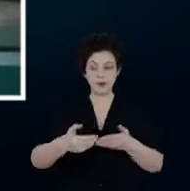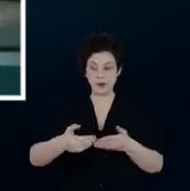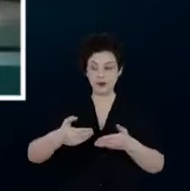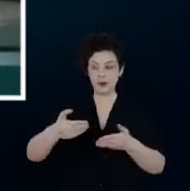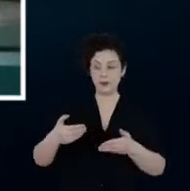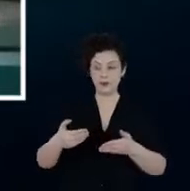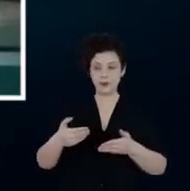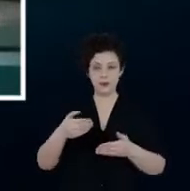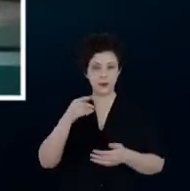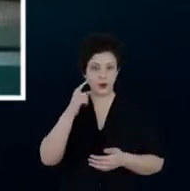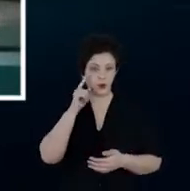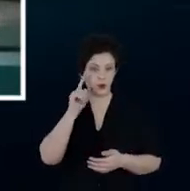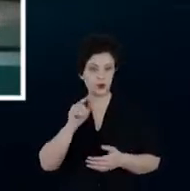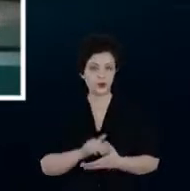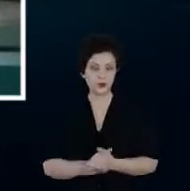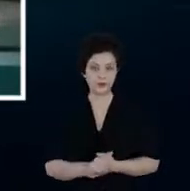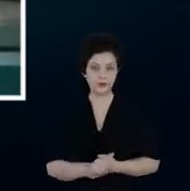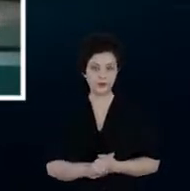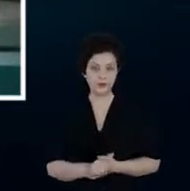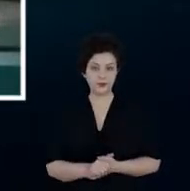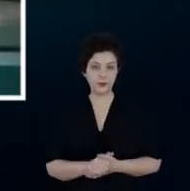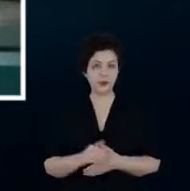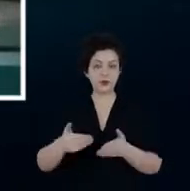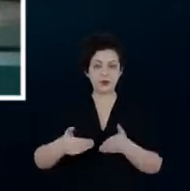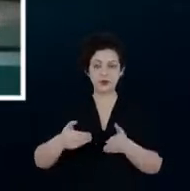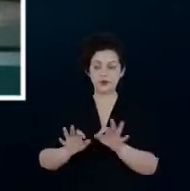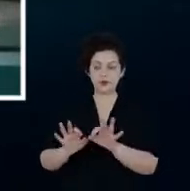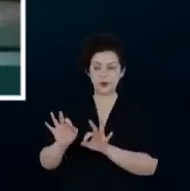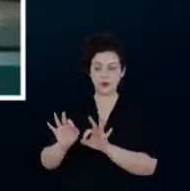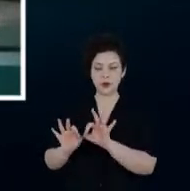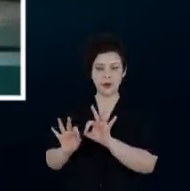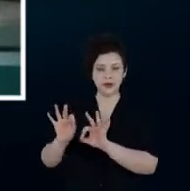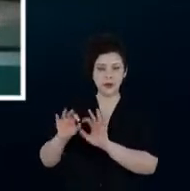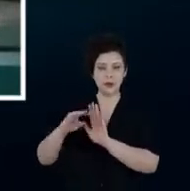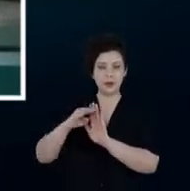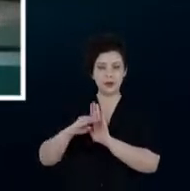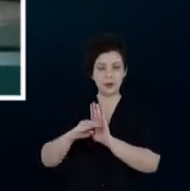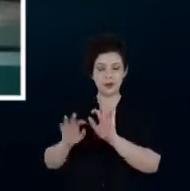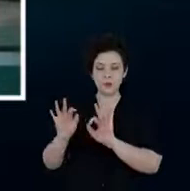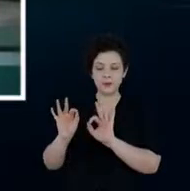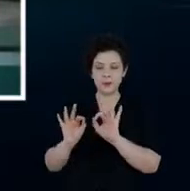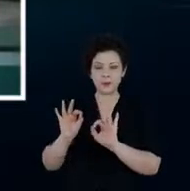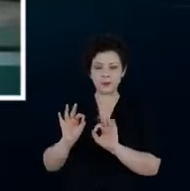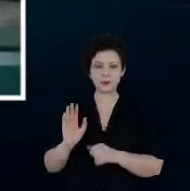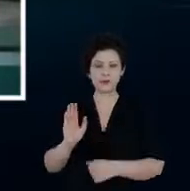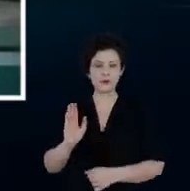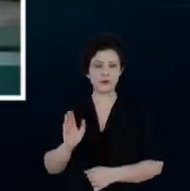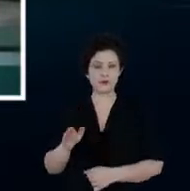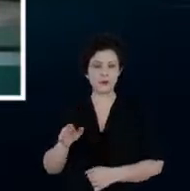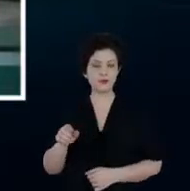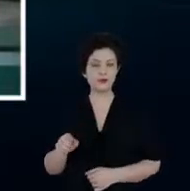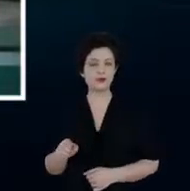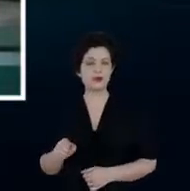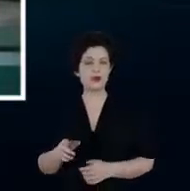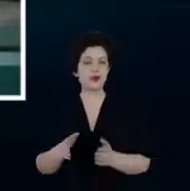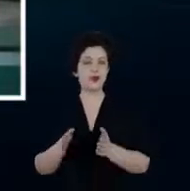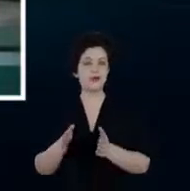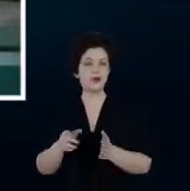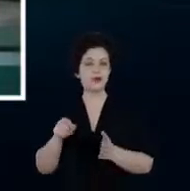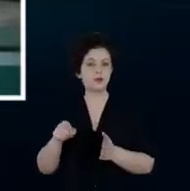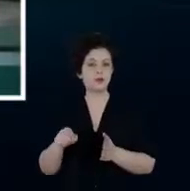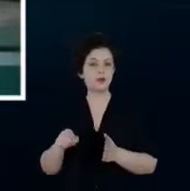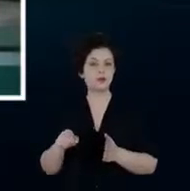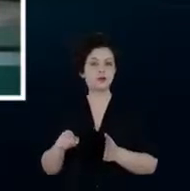dia, pré-dia, quer dizer, na fase de planejamento, já naquela fase, já